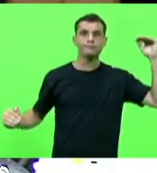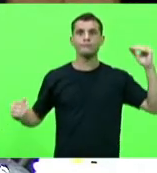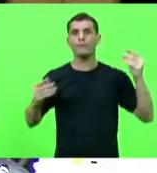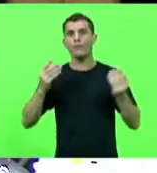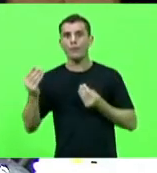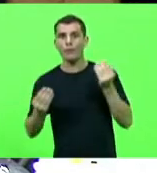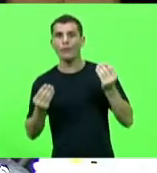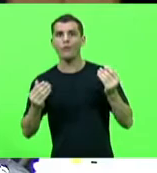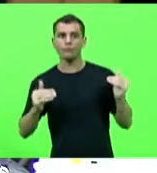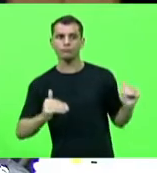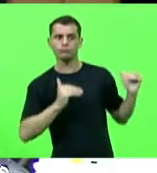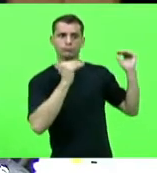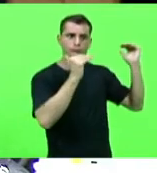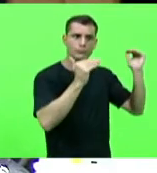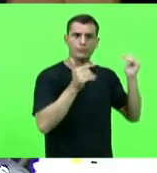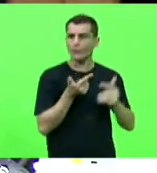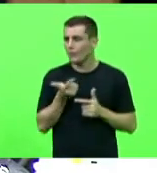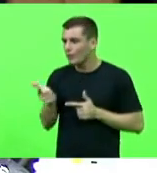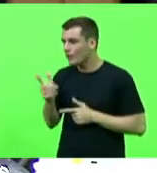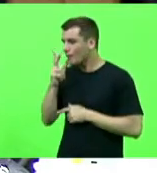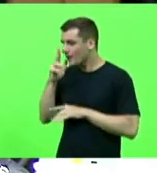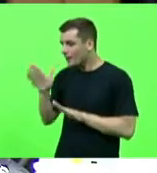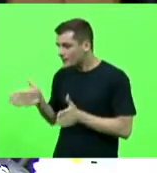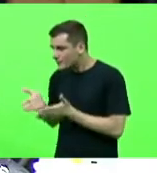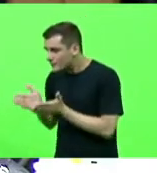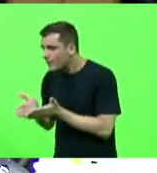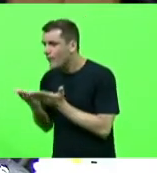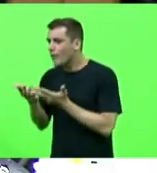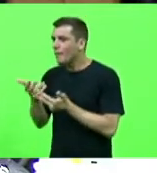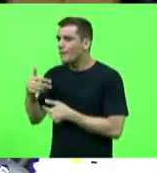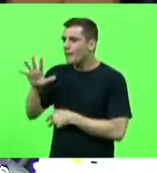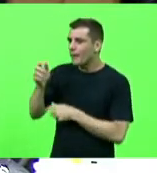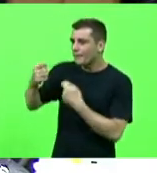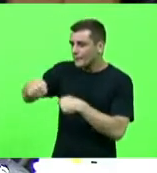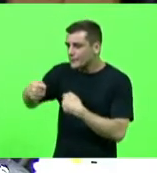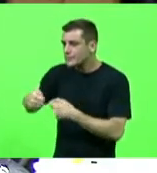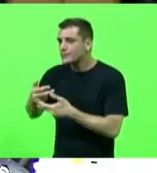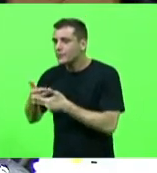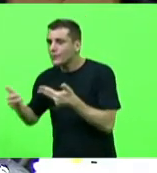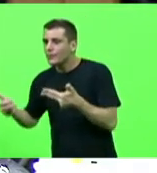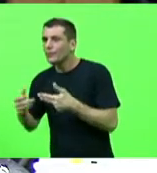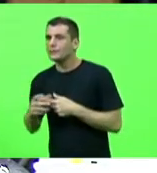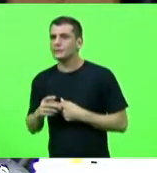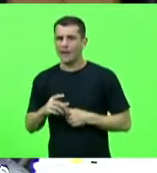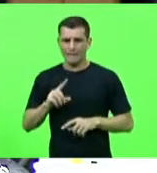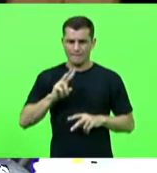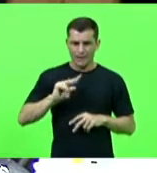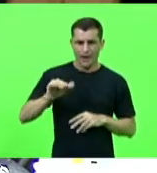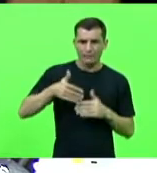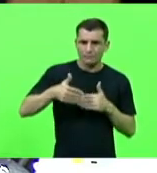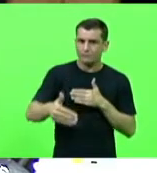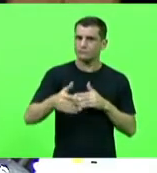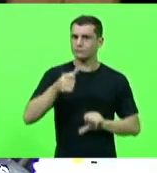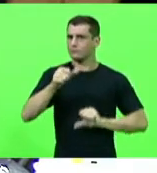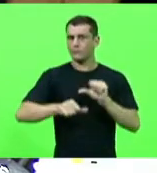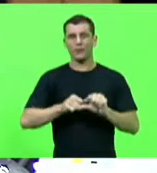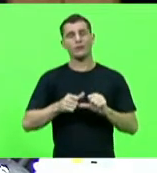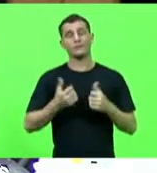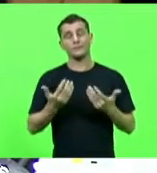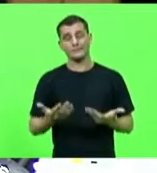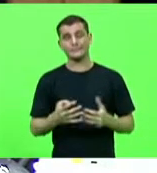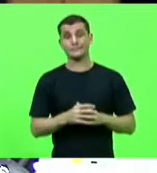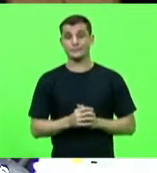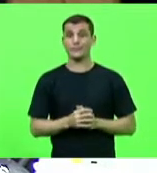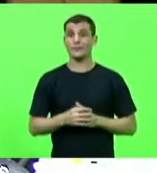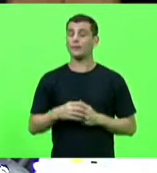de outro aquele que são os plebeus, e não vai alterar. Então, quando você vê que um